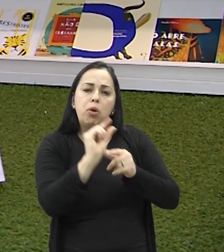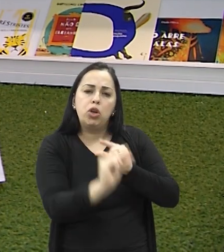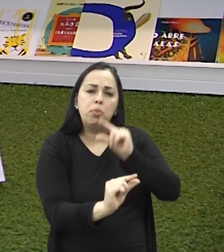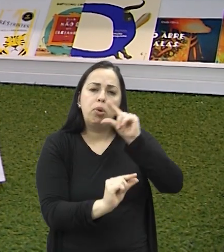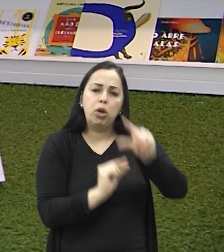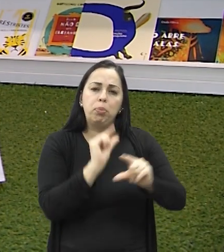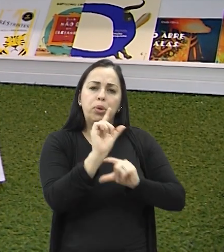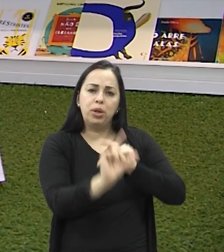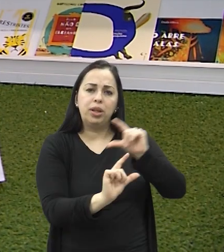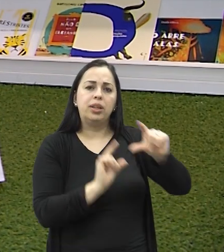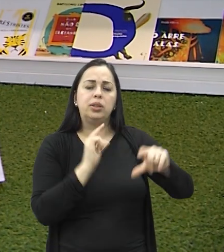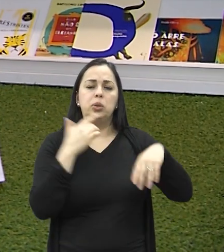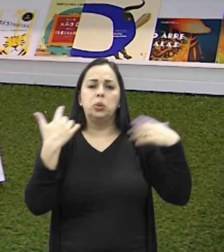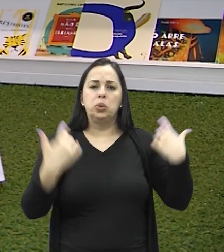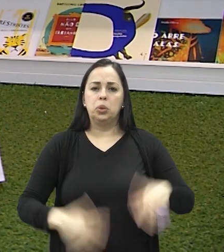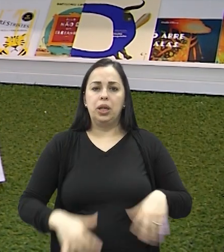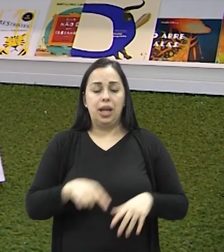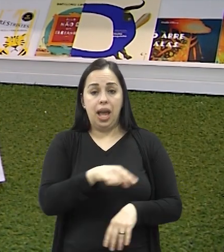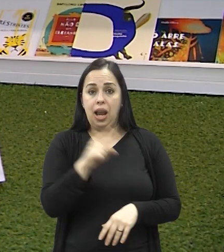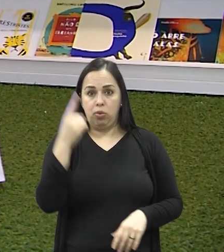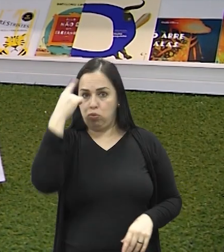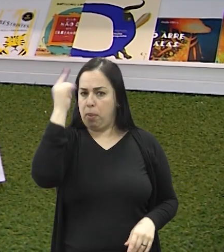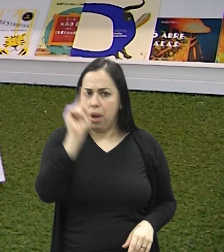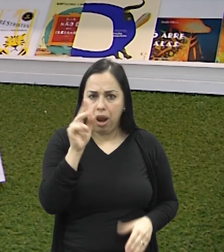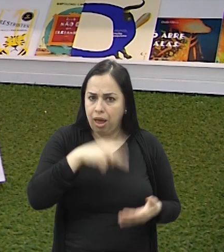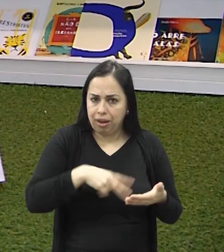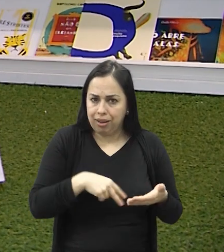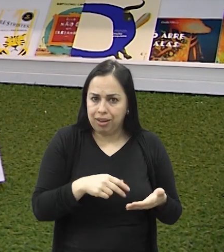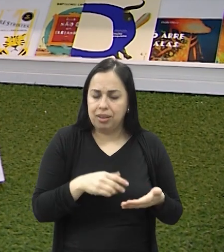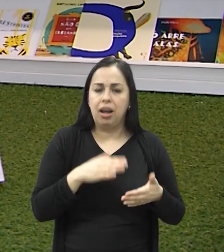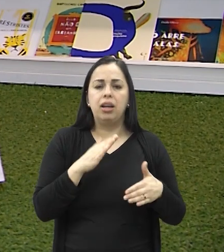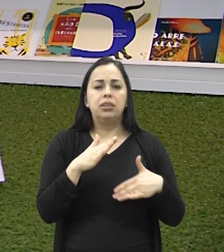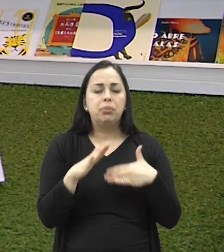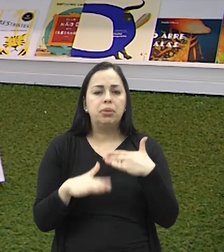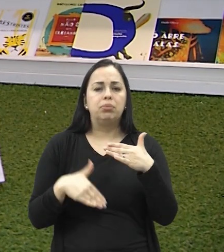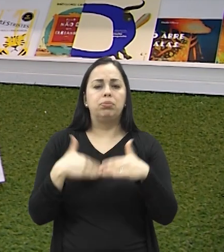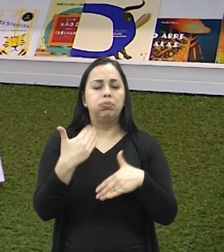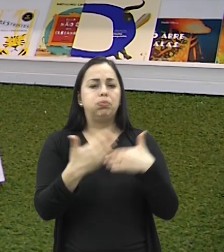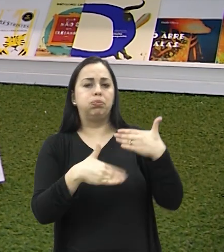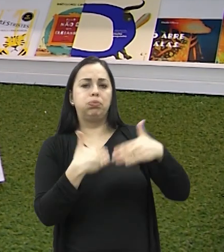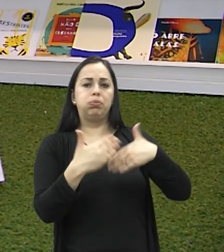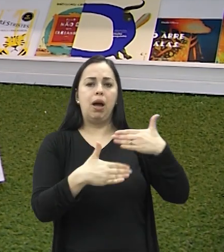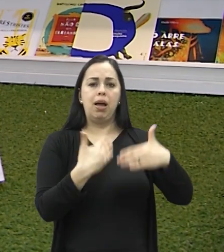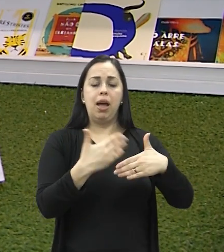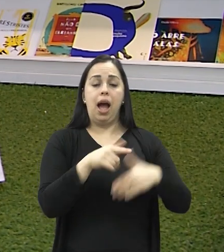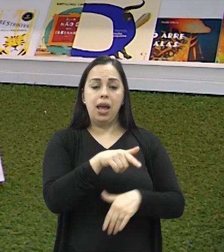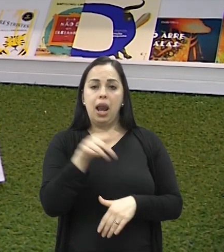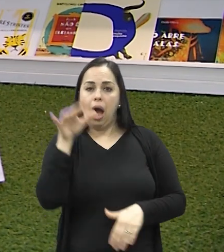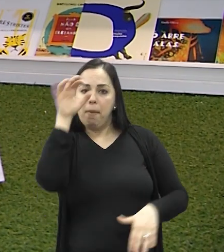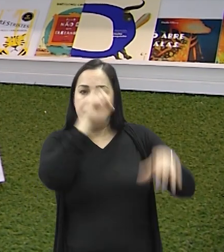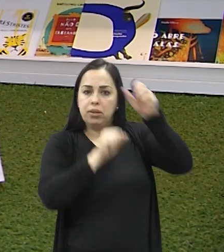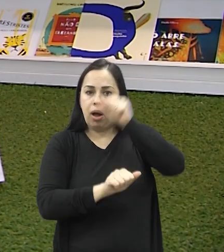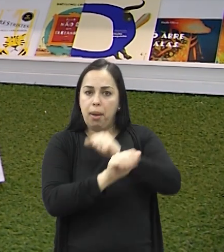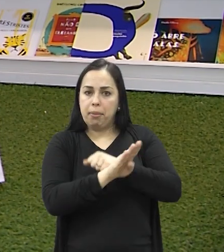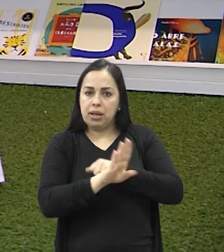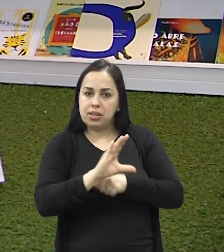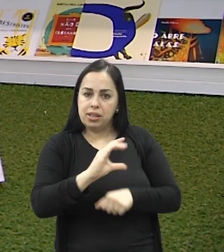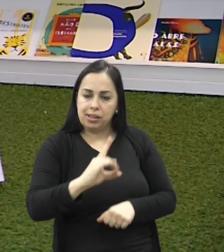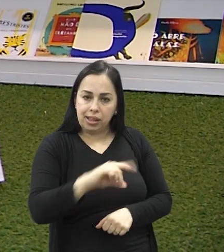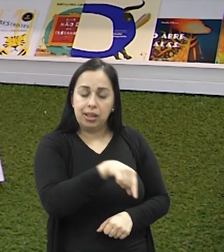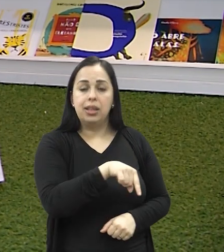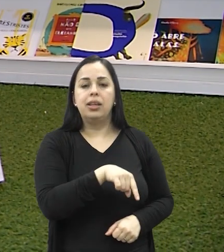um pouquinho e muito antes dela aprender a ler. E isso foi aprimorando e quando ela começou a